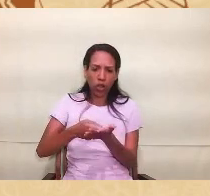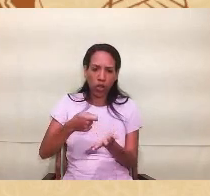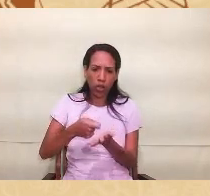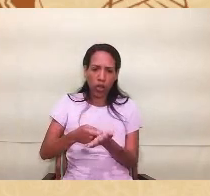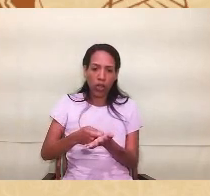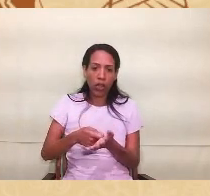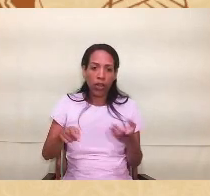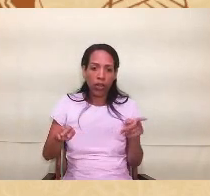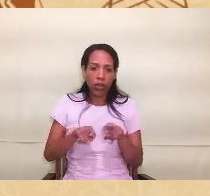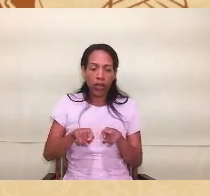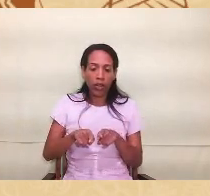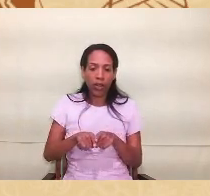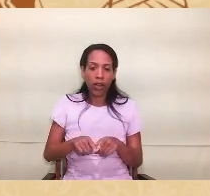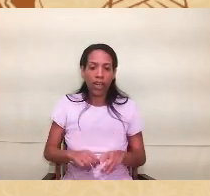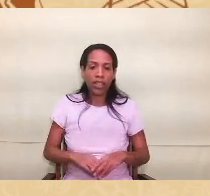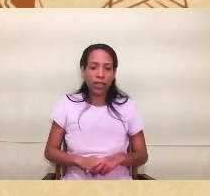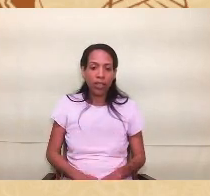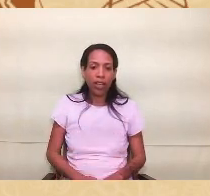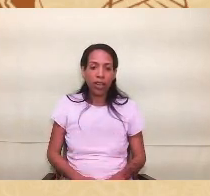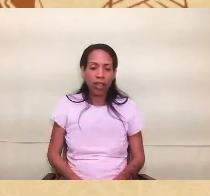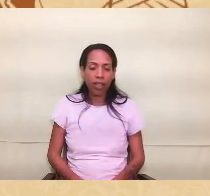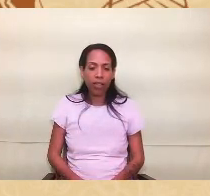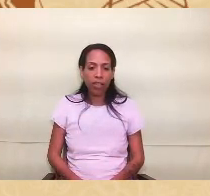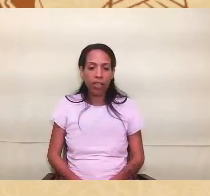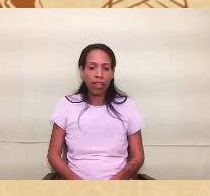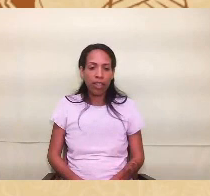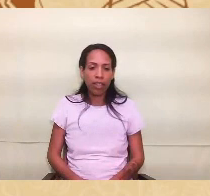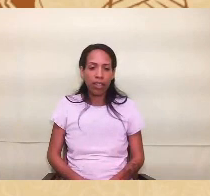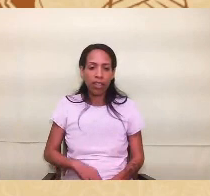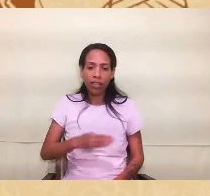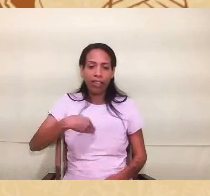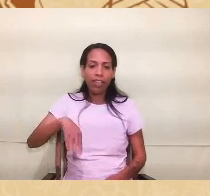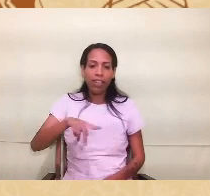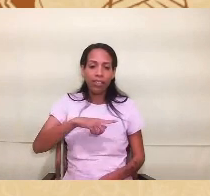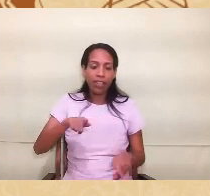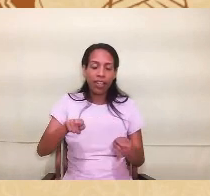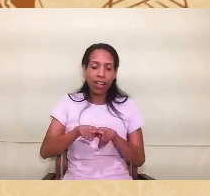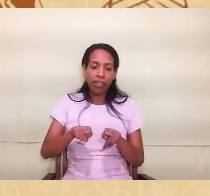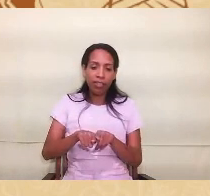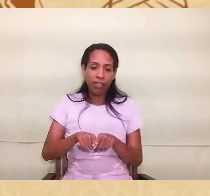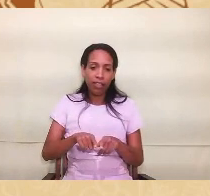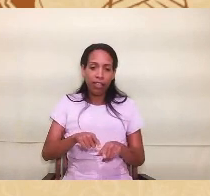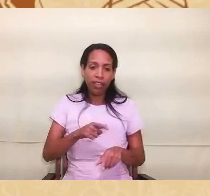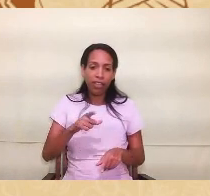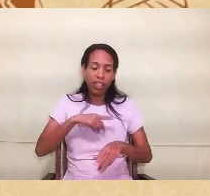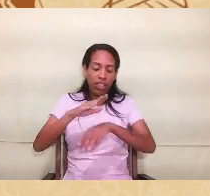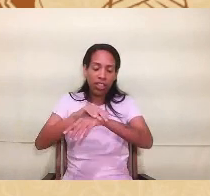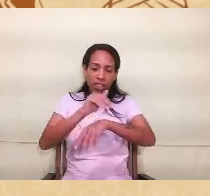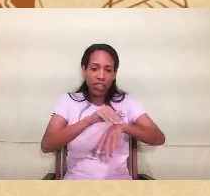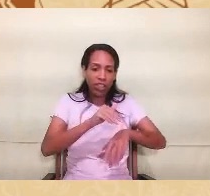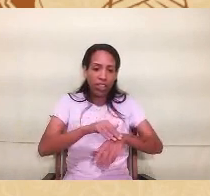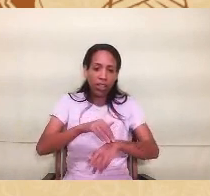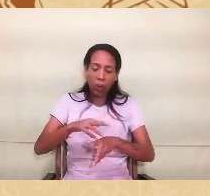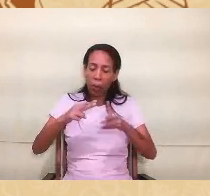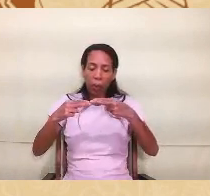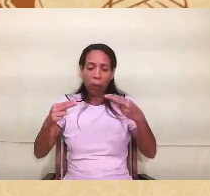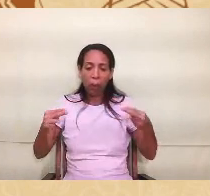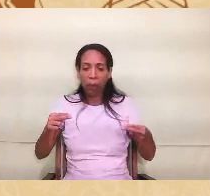Olha, quer ver uma coisa interessante? Se o cacique da minha aldeia, que é o Morubixaba, mandar alguém fazer alguma coisa, ninguém vai.